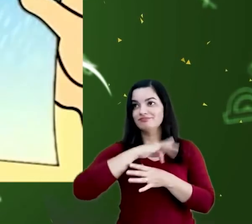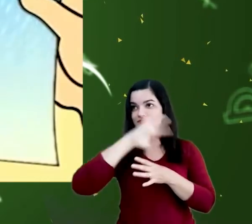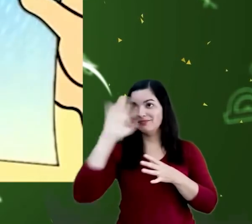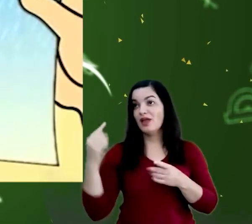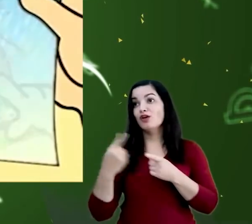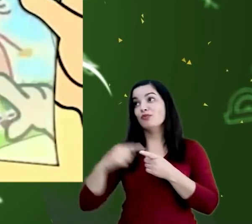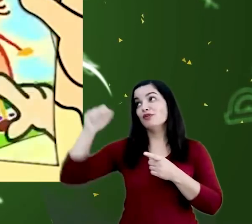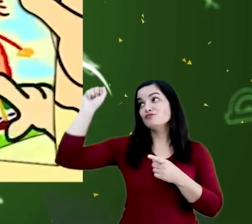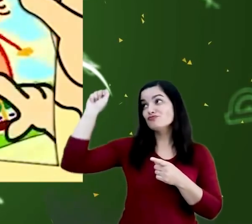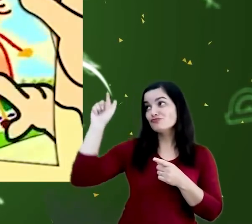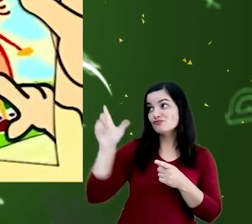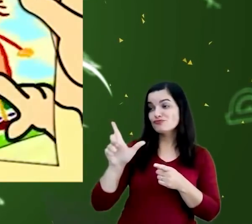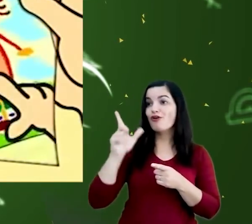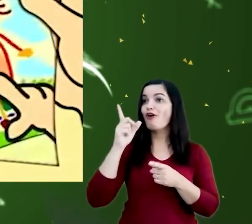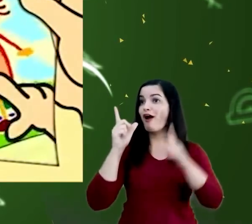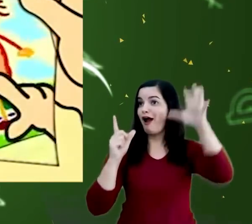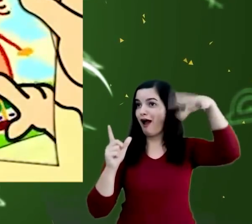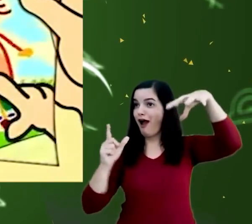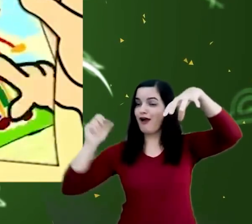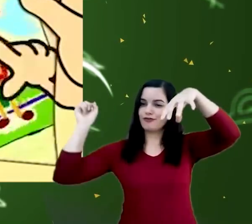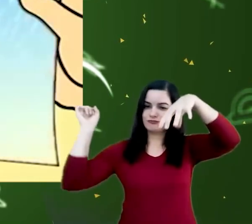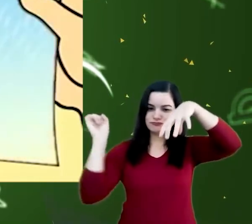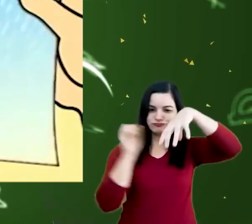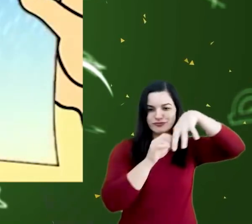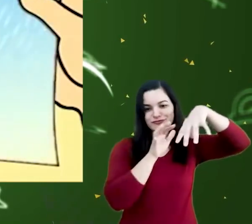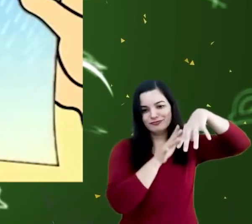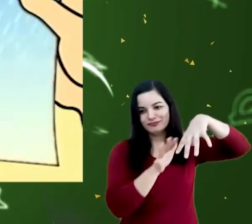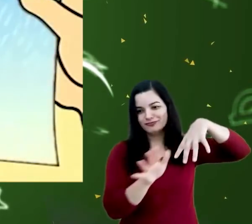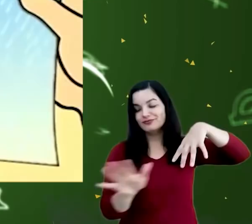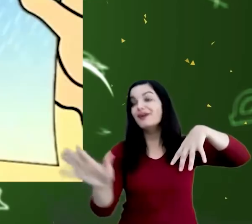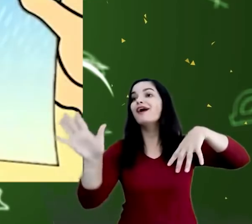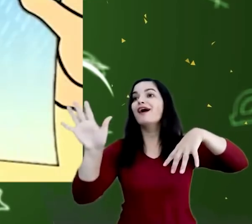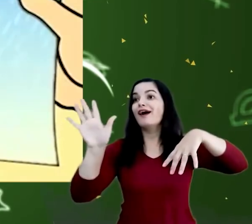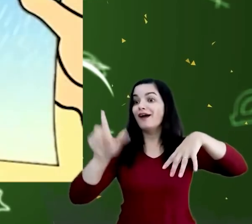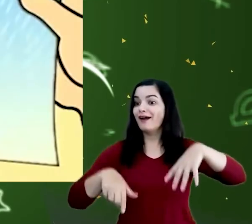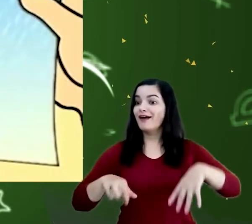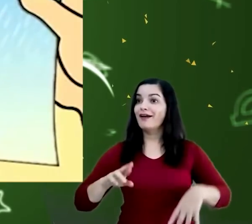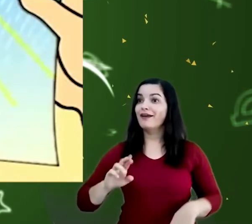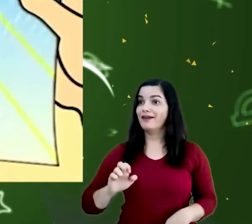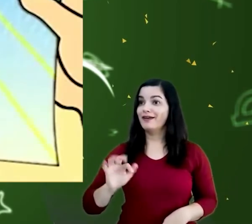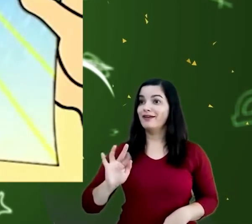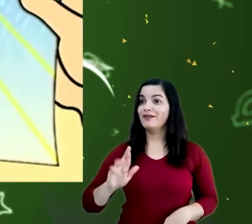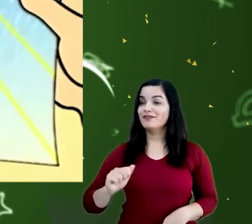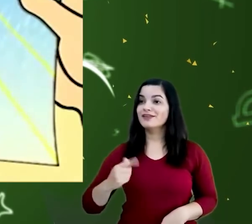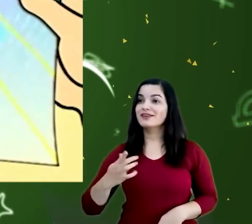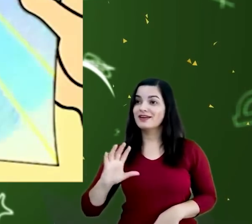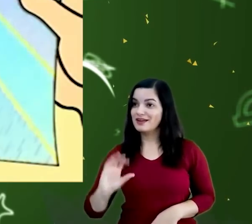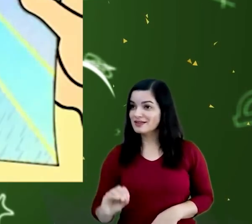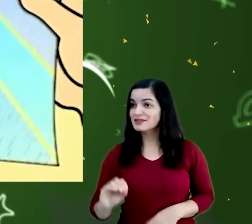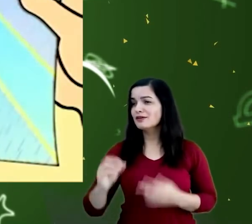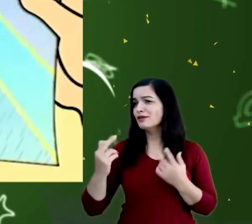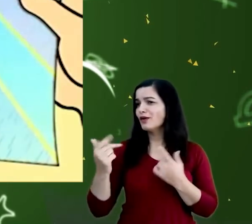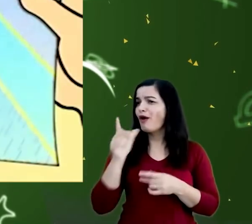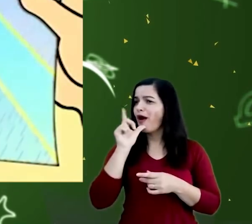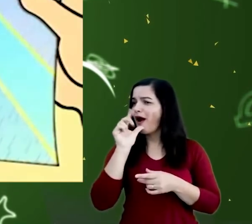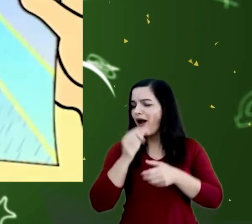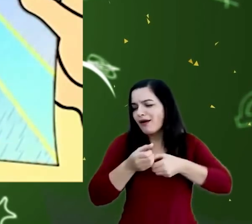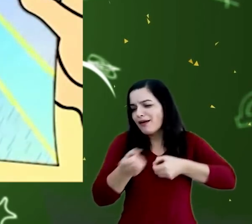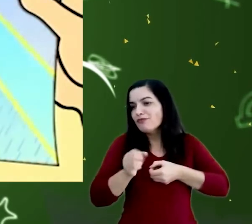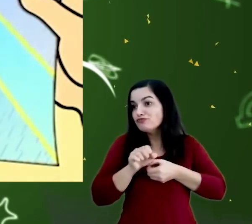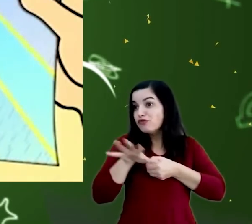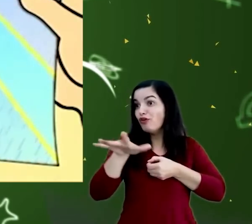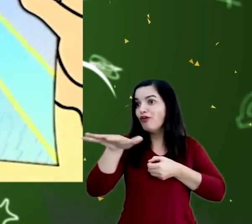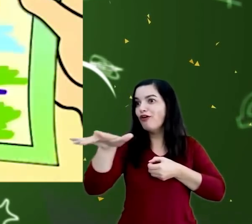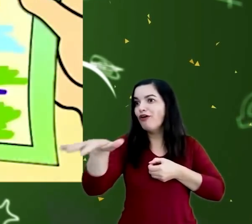gotinhas de água que saíram da sua mangueira. A luz atravessou a água, depois desviou de direção, numa